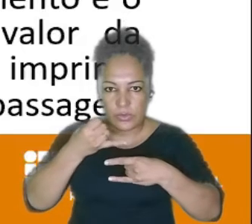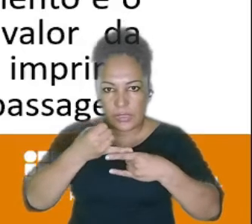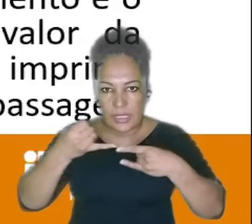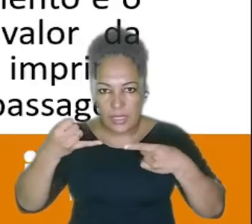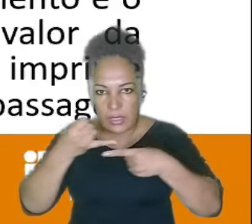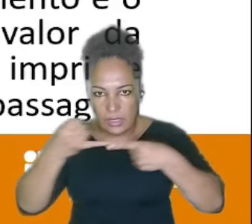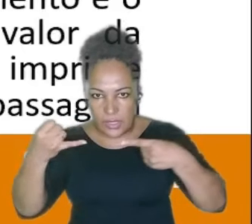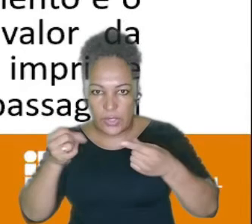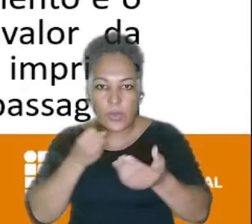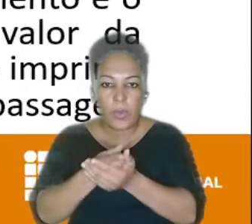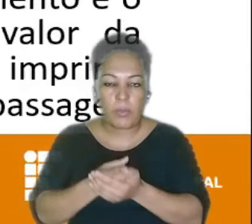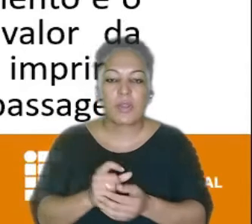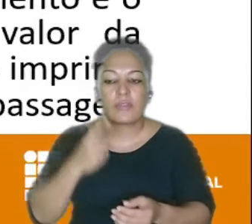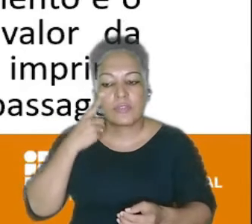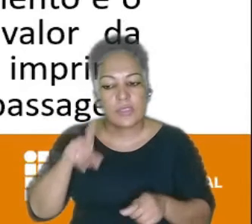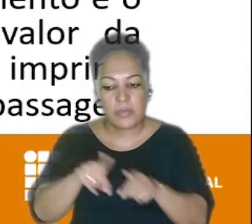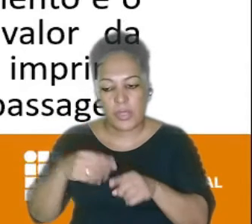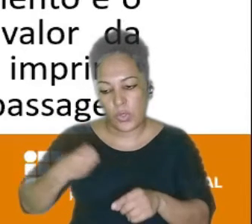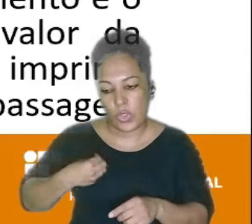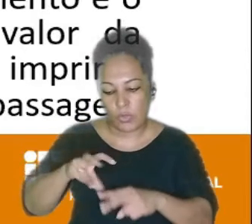site você já vê o mapinha também, você escolhe a poltrona.